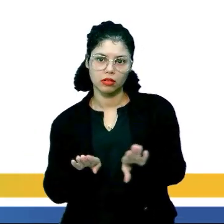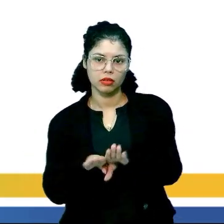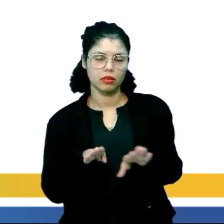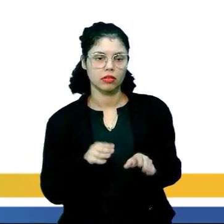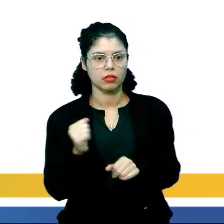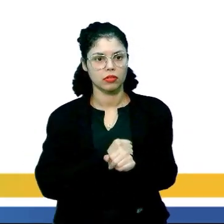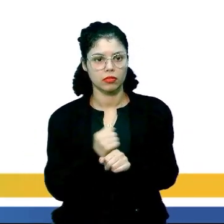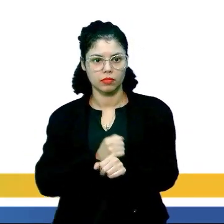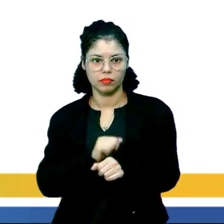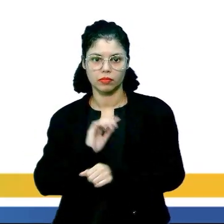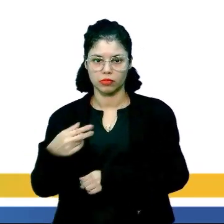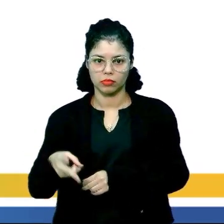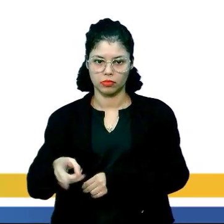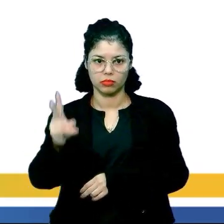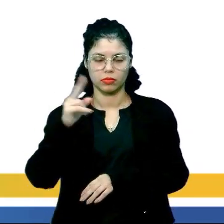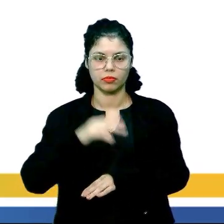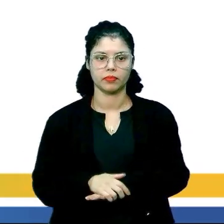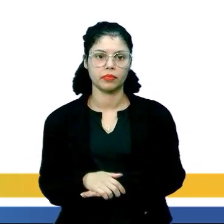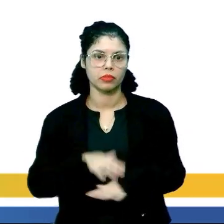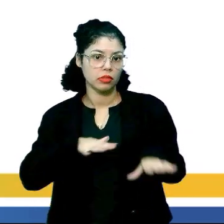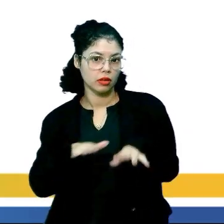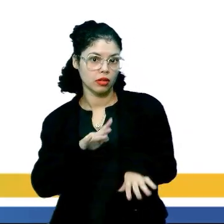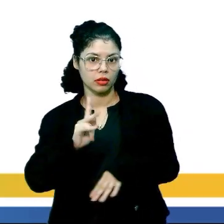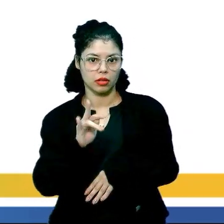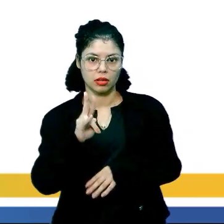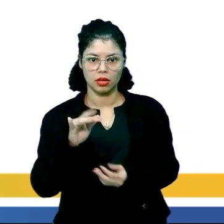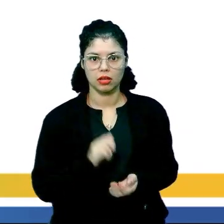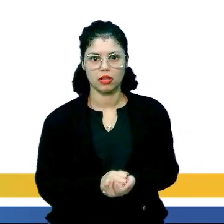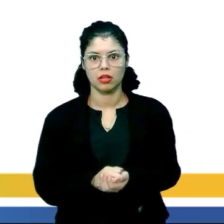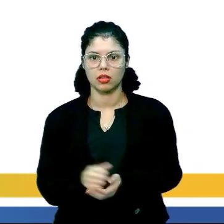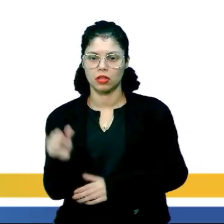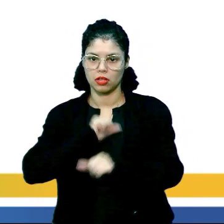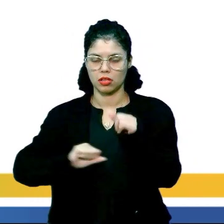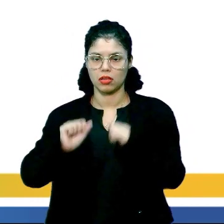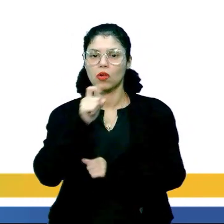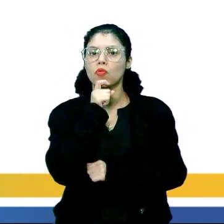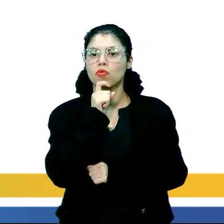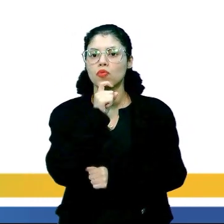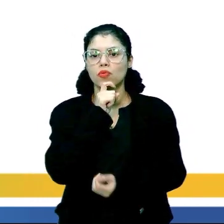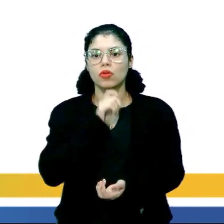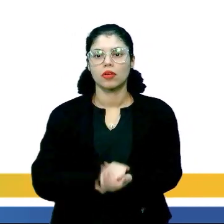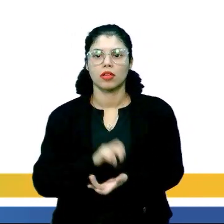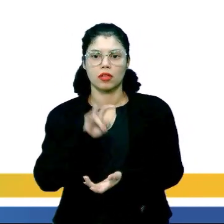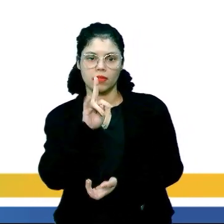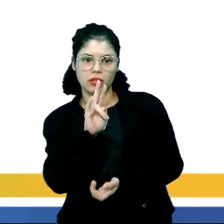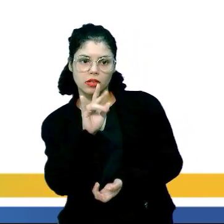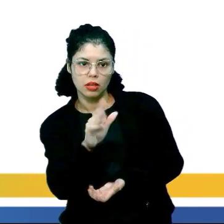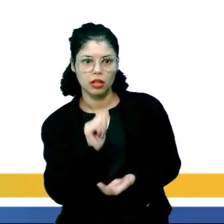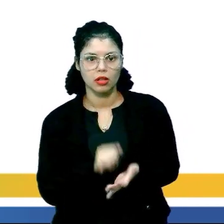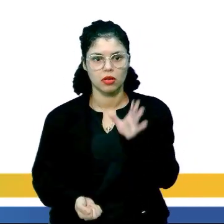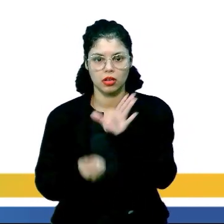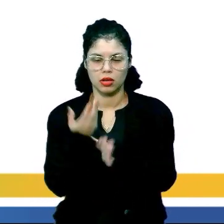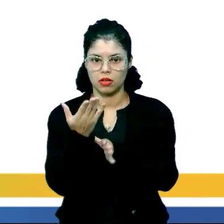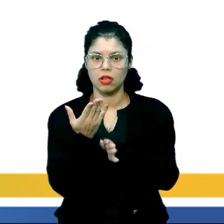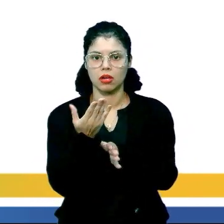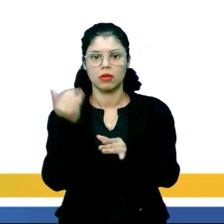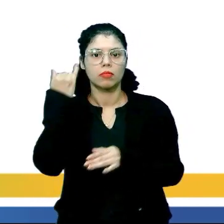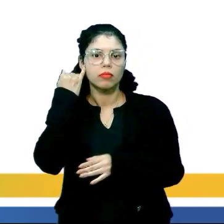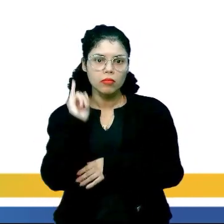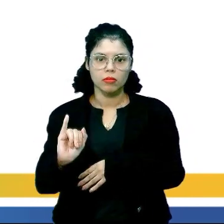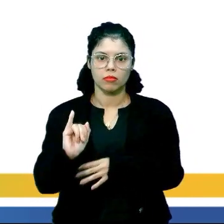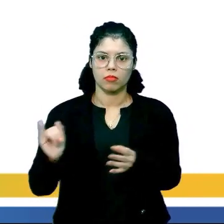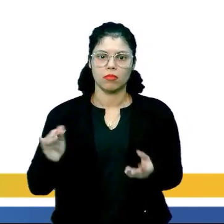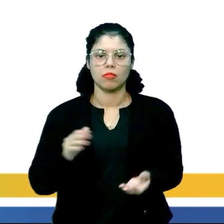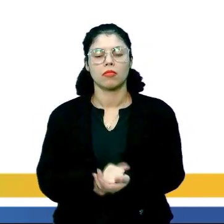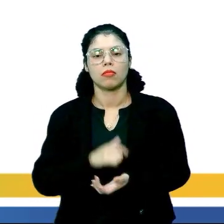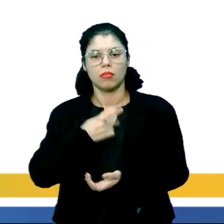reivindicações nos anos seguintes. Movimentos como hippies, contrário à Guerra Fria e à Guerra no Vietnã, surgiram